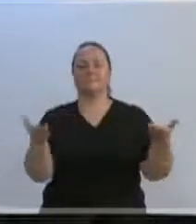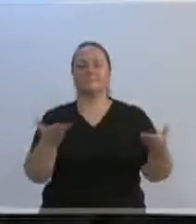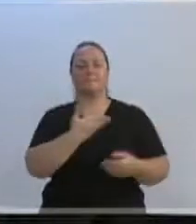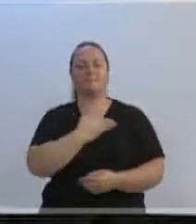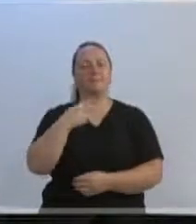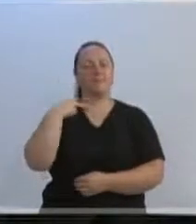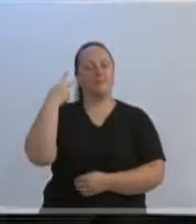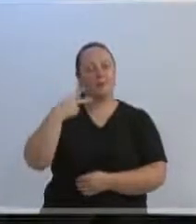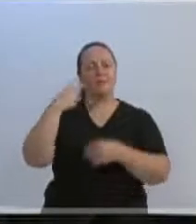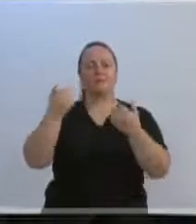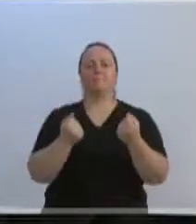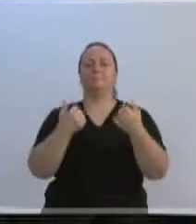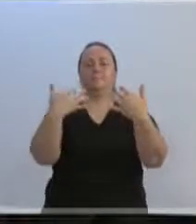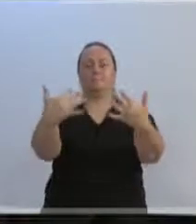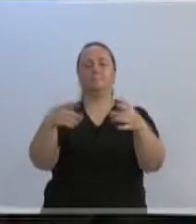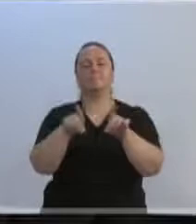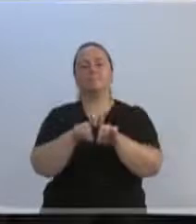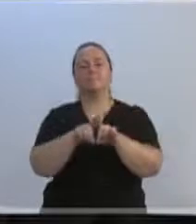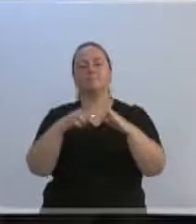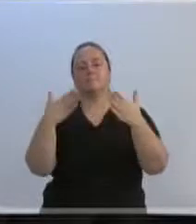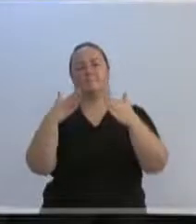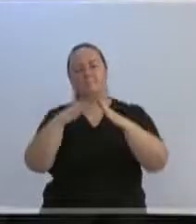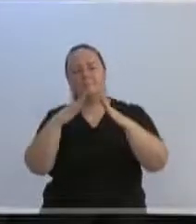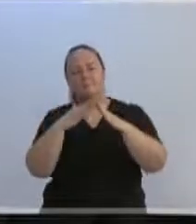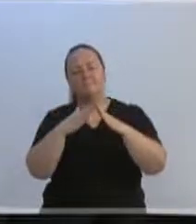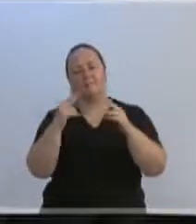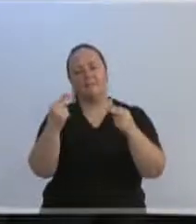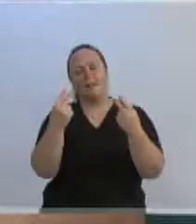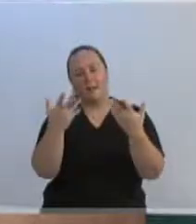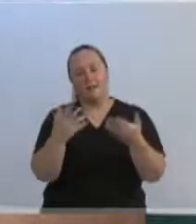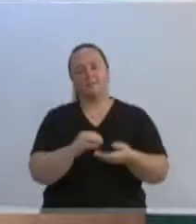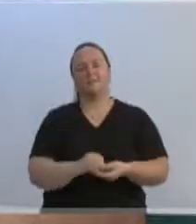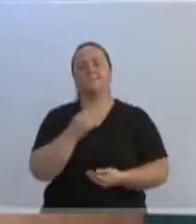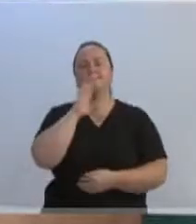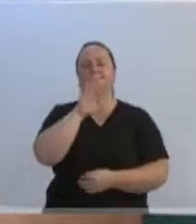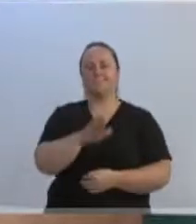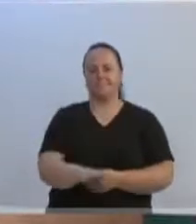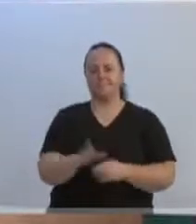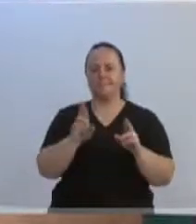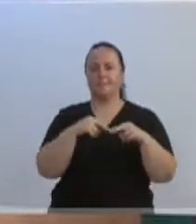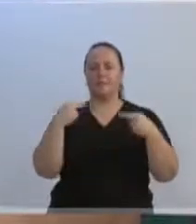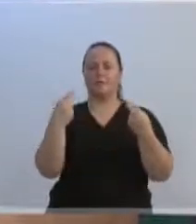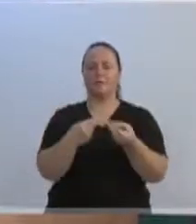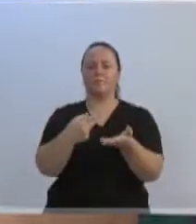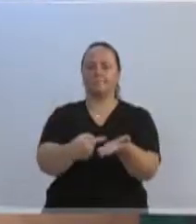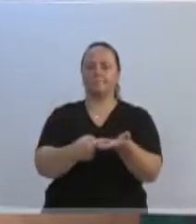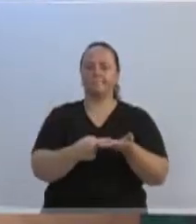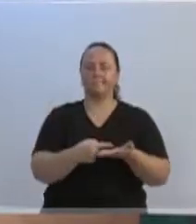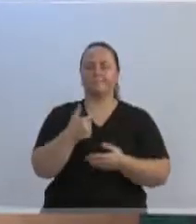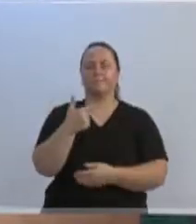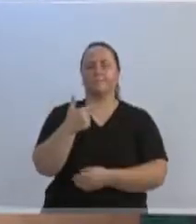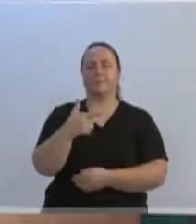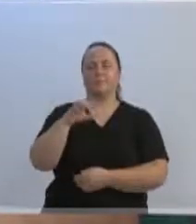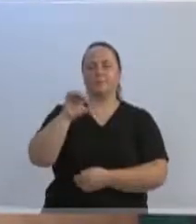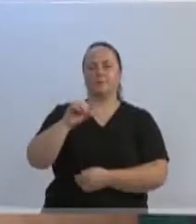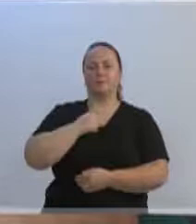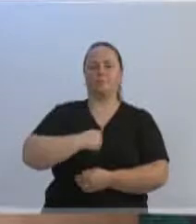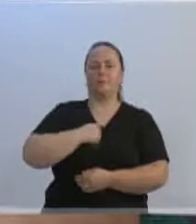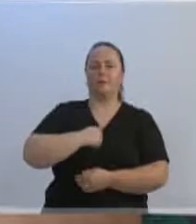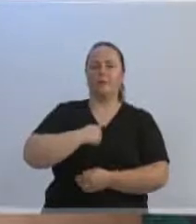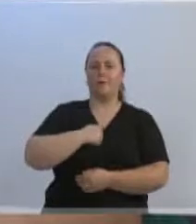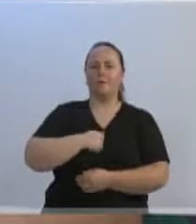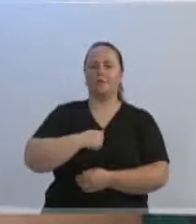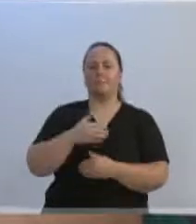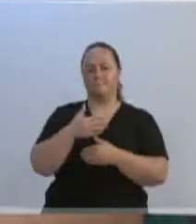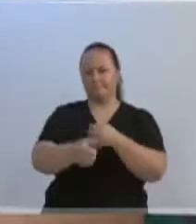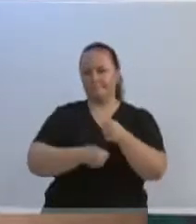acompanha aqui quem nos assiste em casa muito boa tarde reunião ordinária do dia 29 de agosto de 2017 resumo do